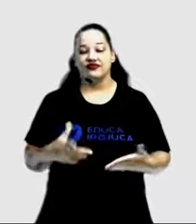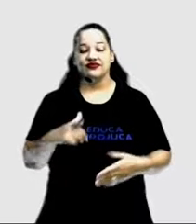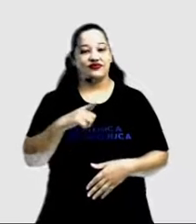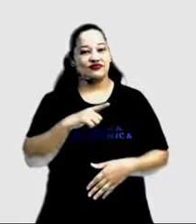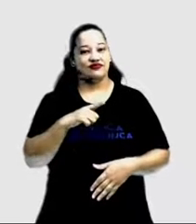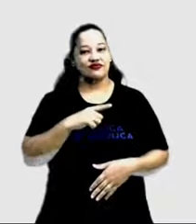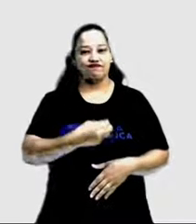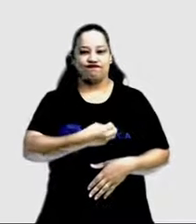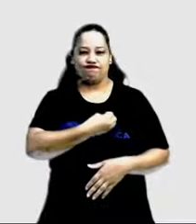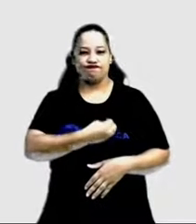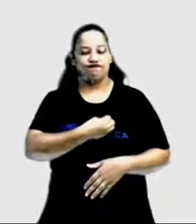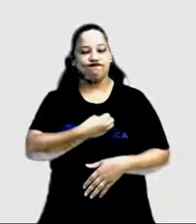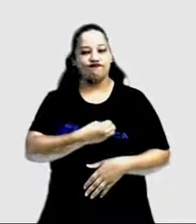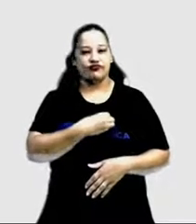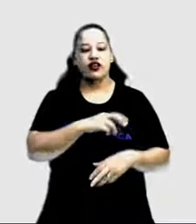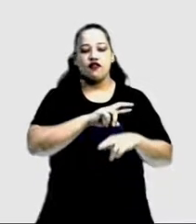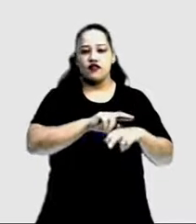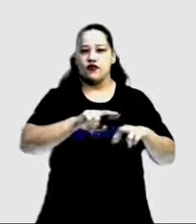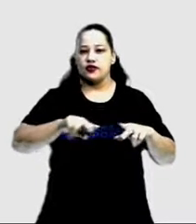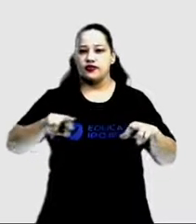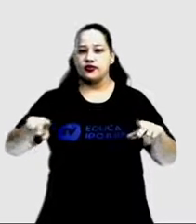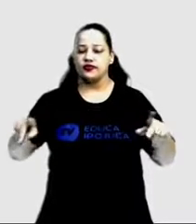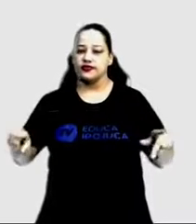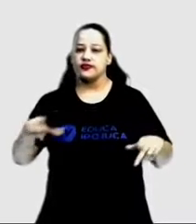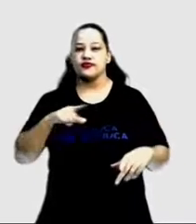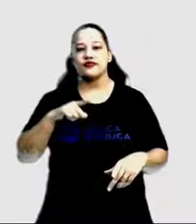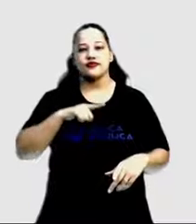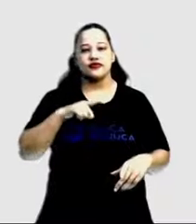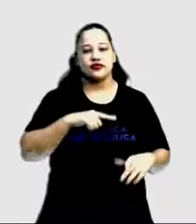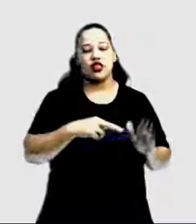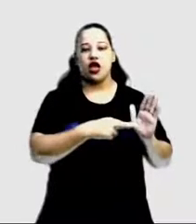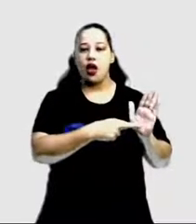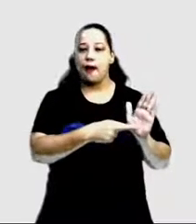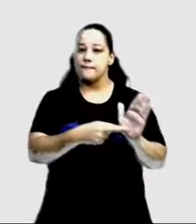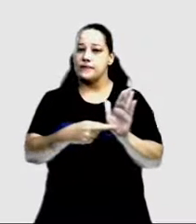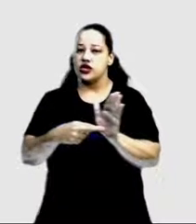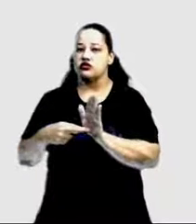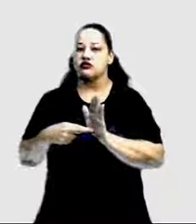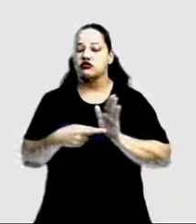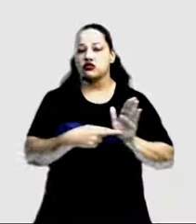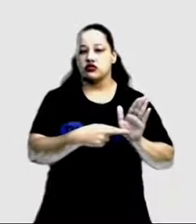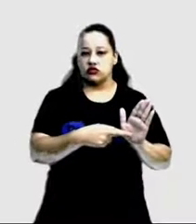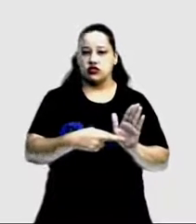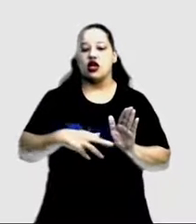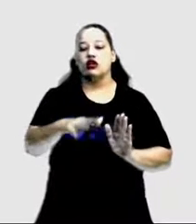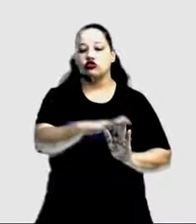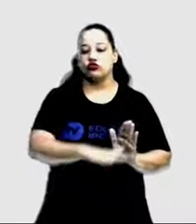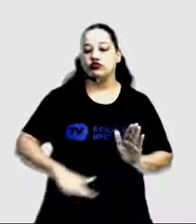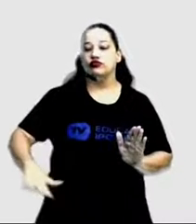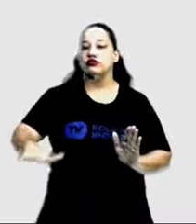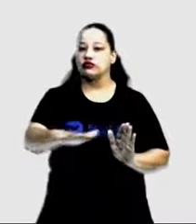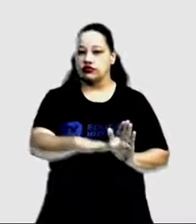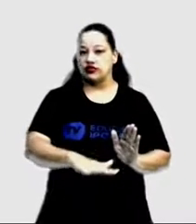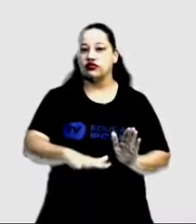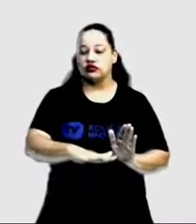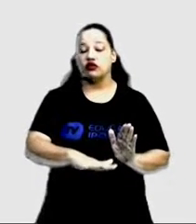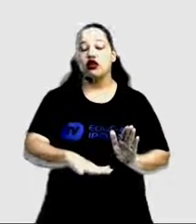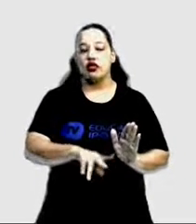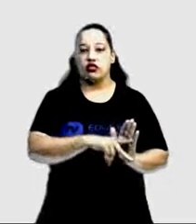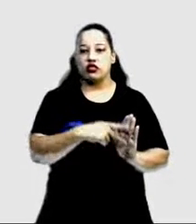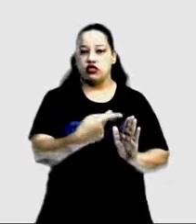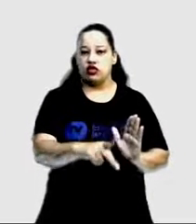Existem várias formas de se representar o espaço geográfico, ou